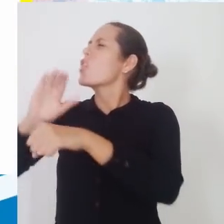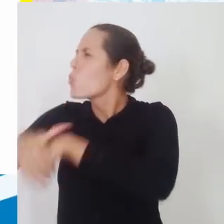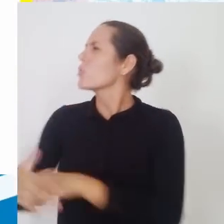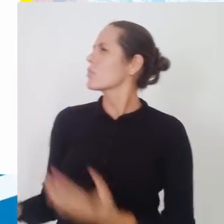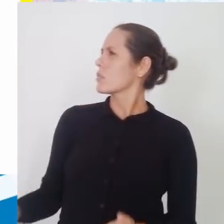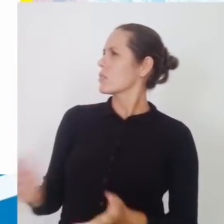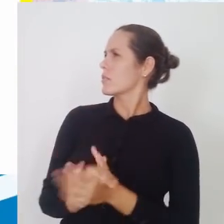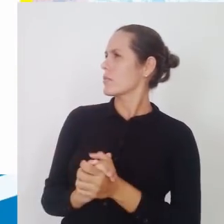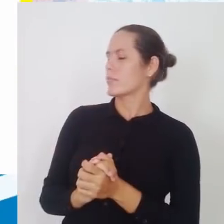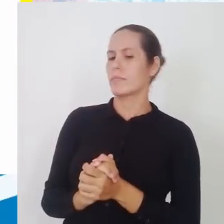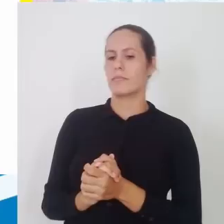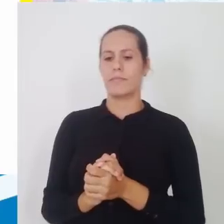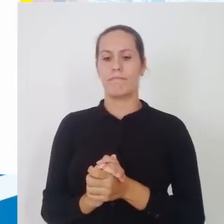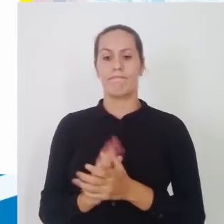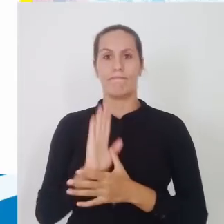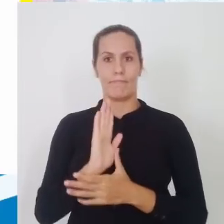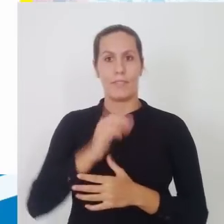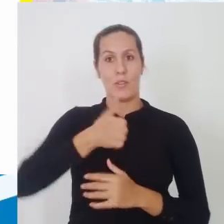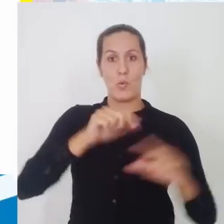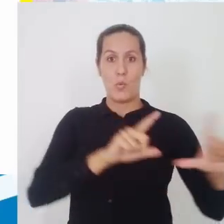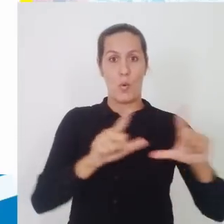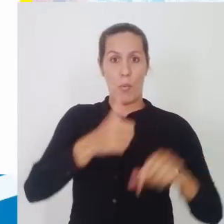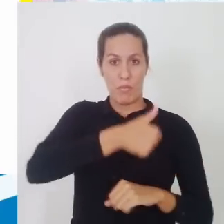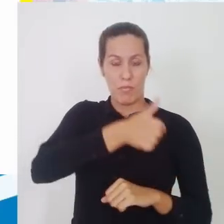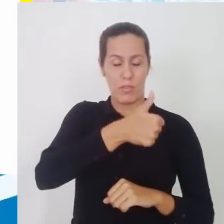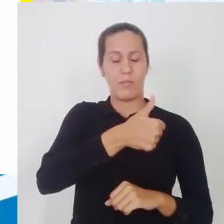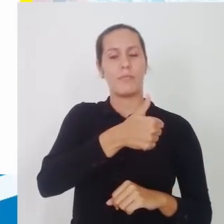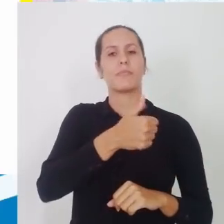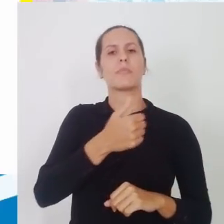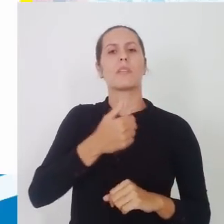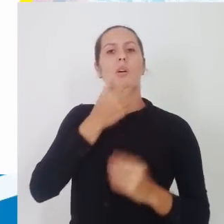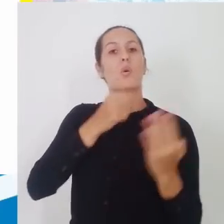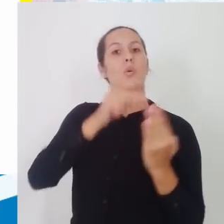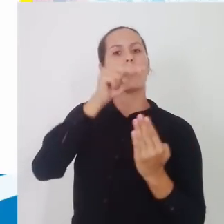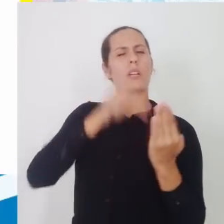trabalhe tanto com um sol desses. Por que não faz isso à noite?